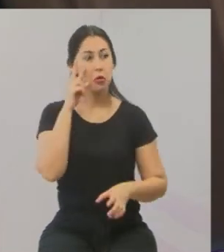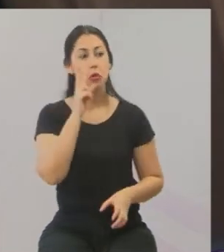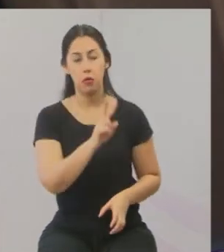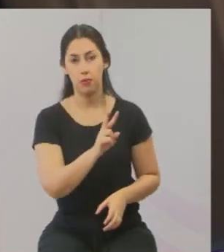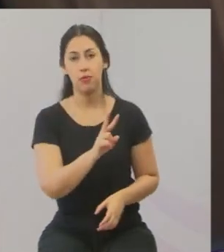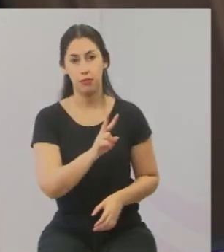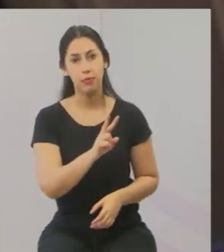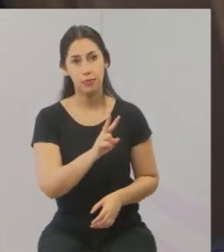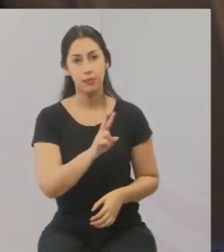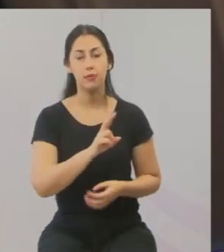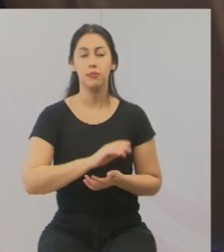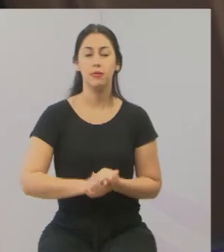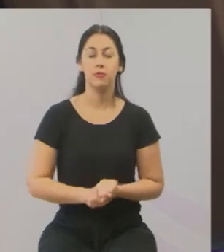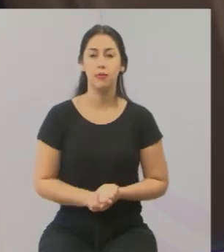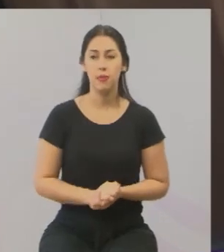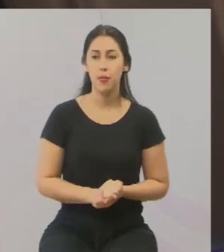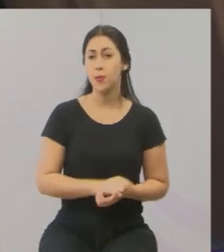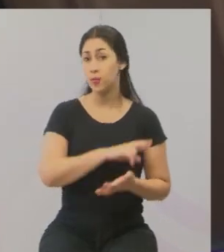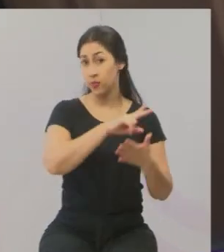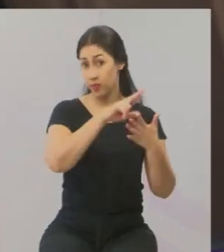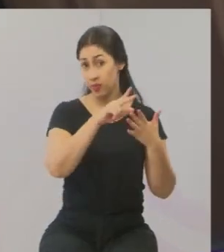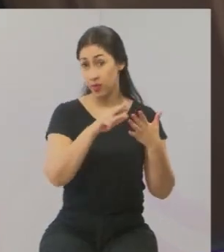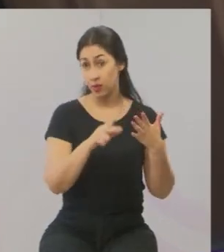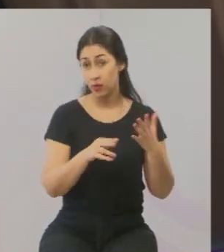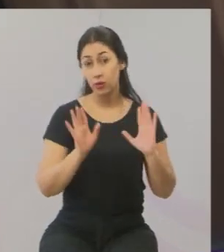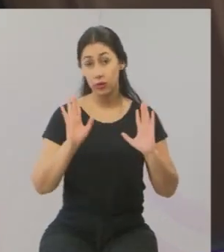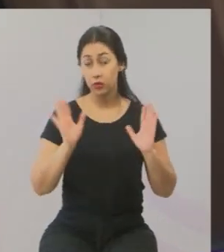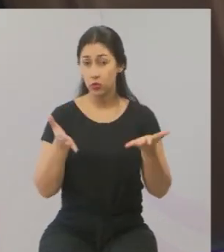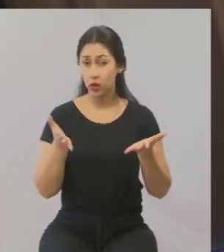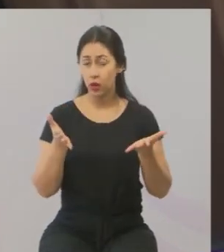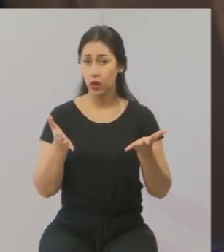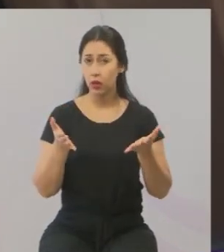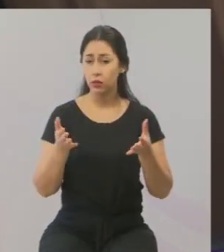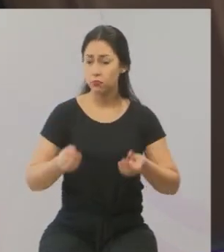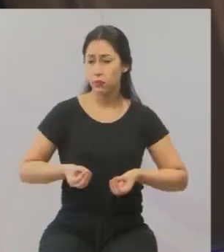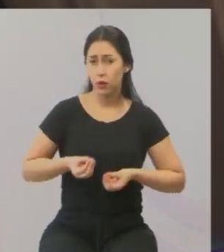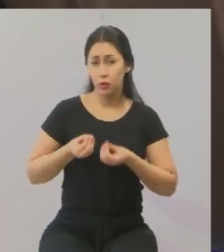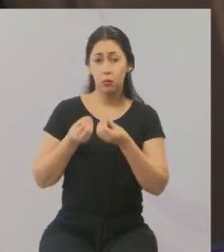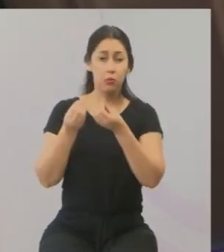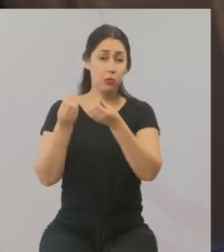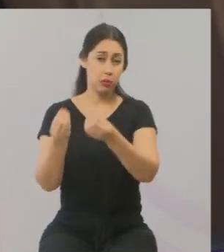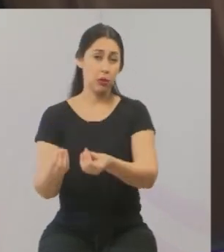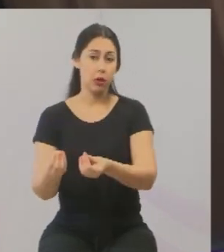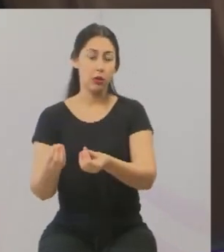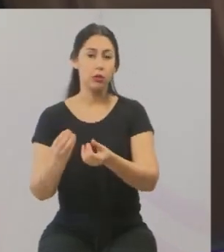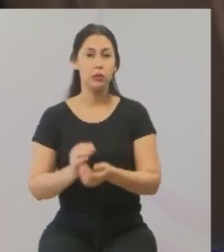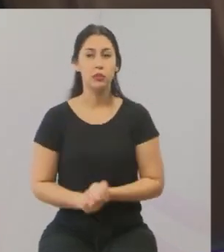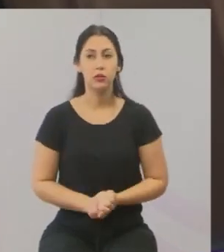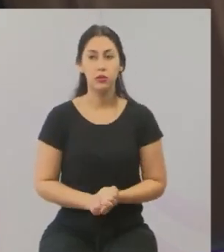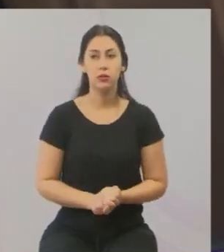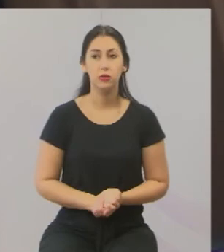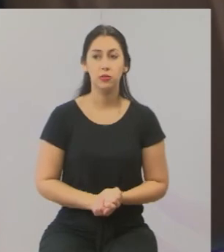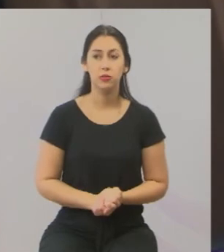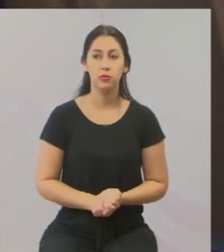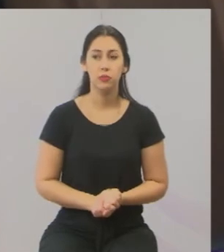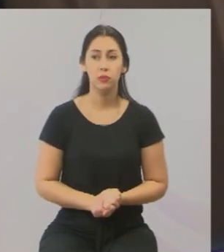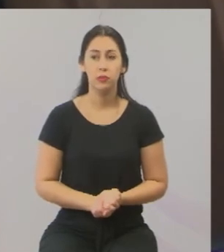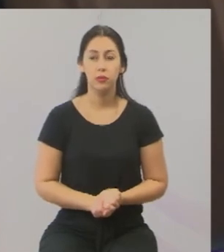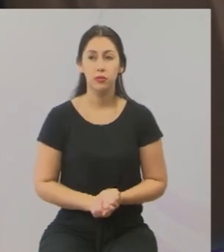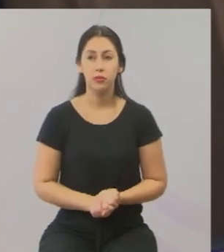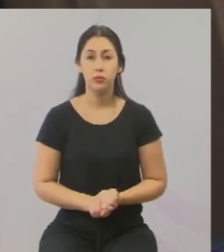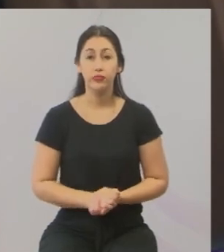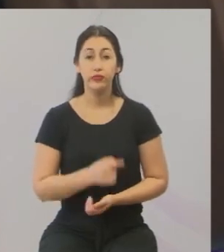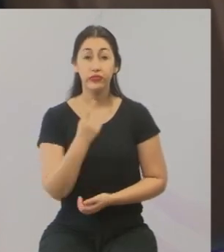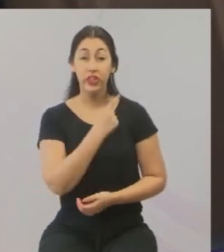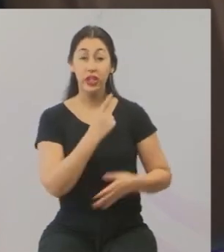Então, e essas coisas já foram entregues, né? que nenhuma coisa assim agravante. Lá